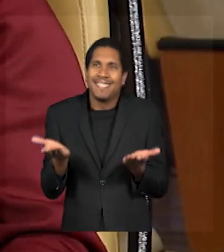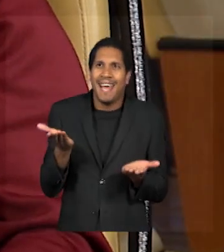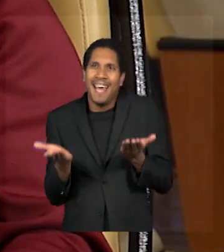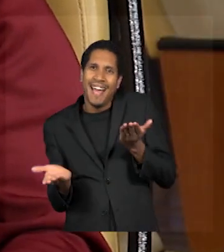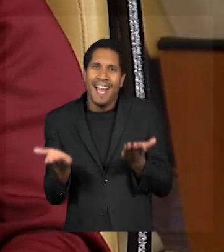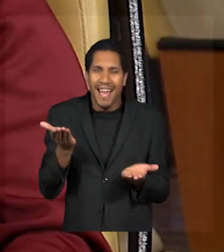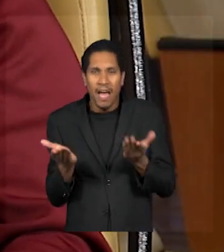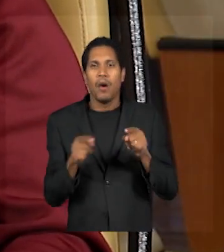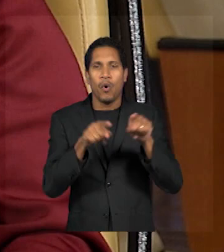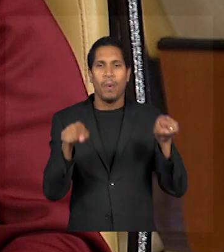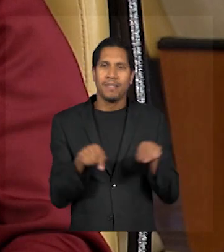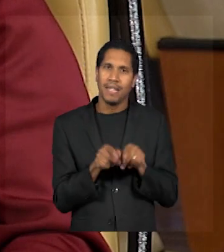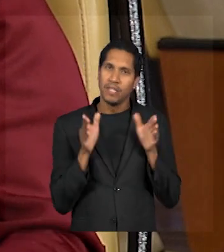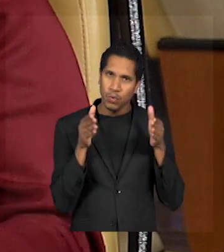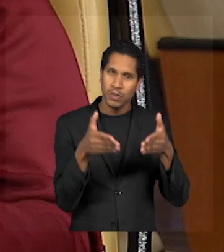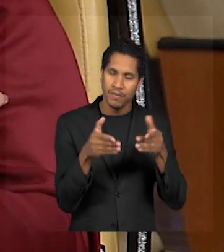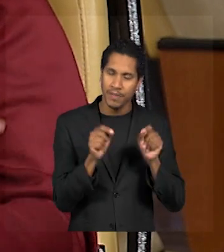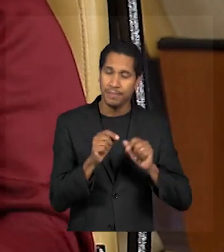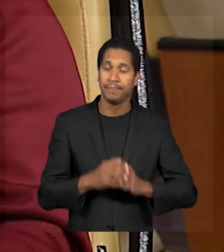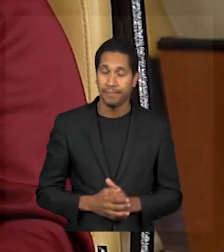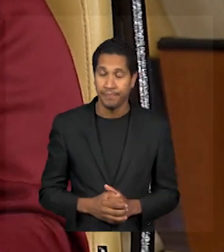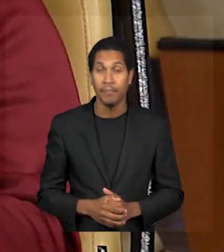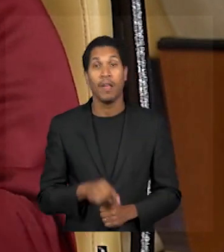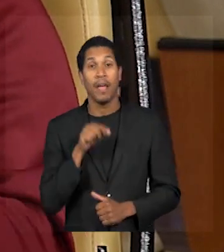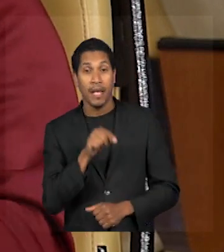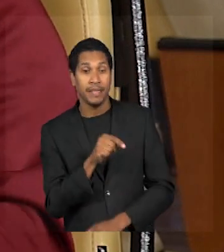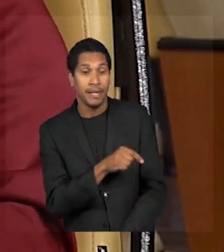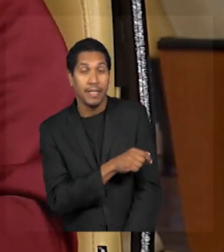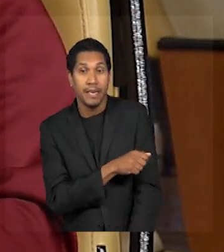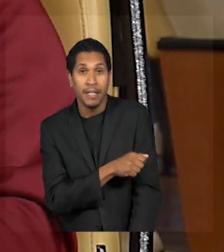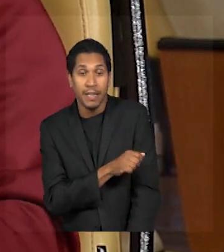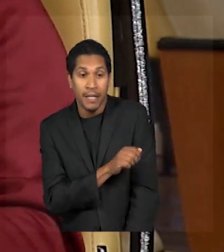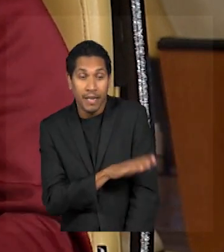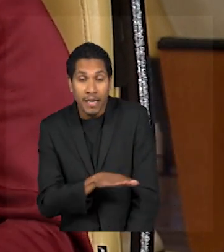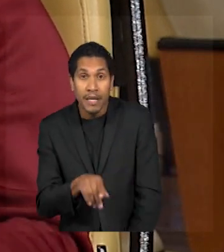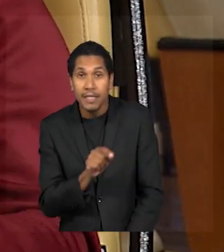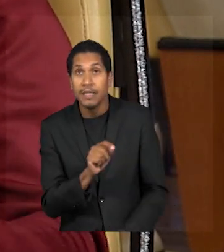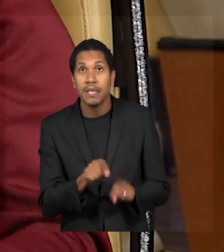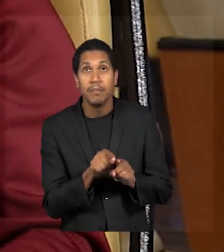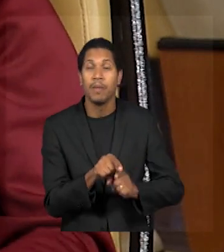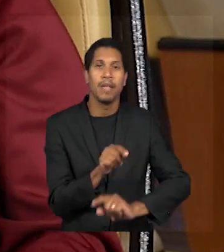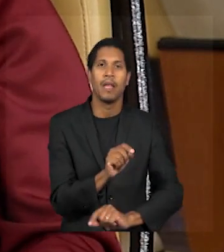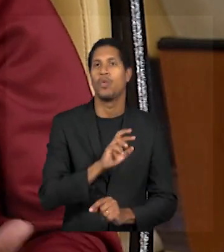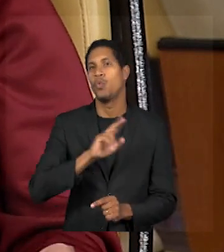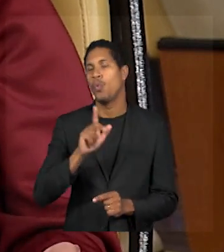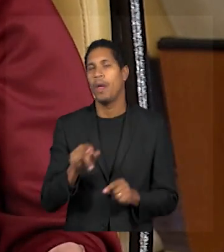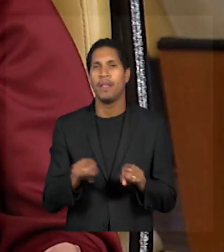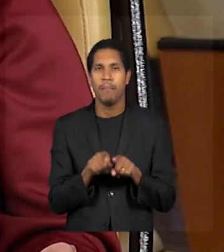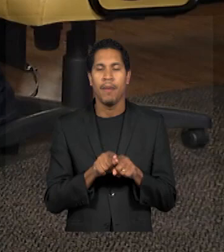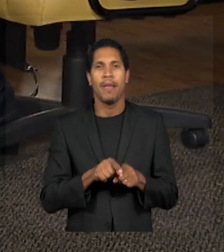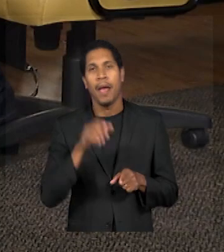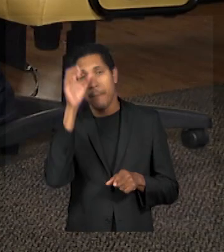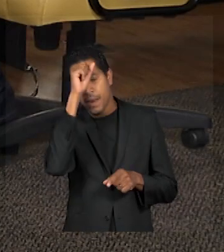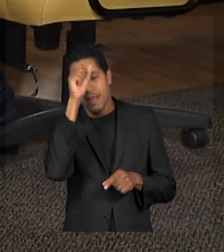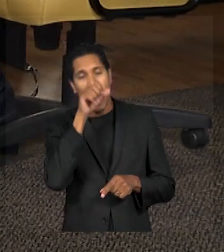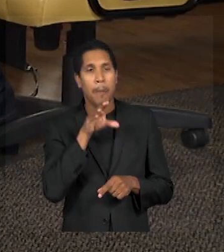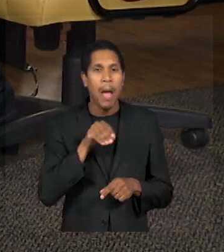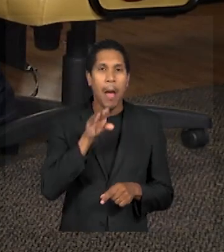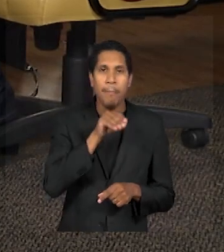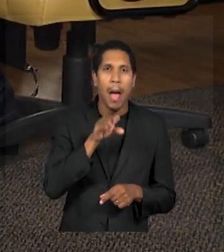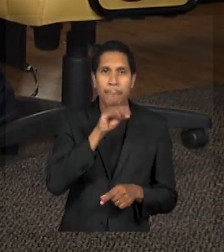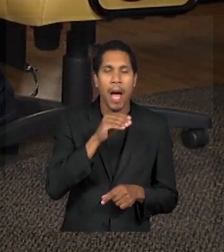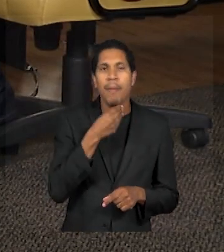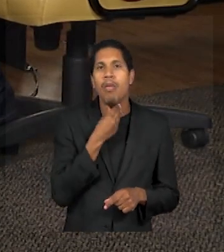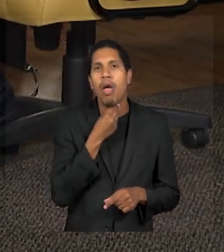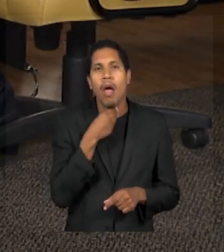com salas exclusivas. E essa criança, ela não vai passar pelo processo de alfabetização, porque é